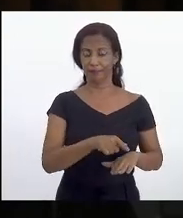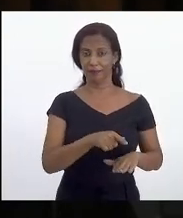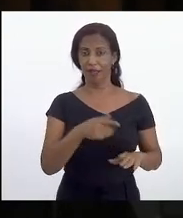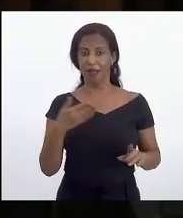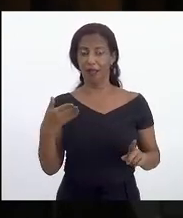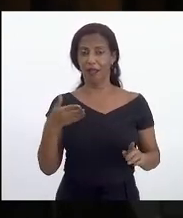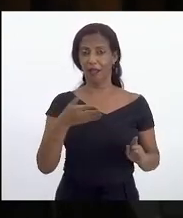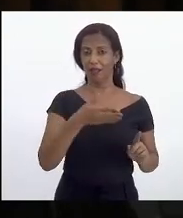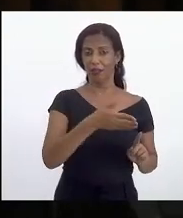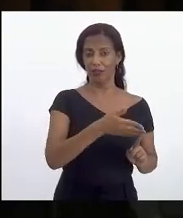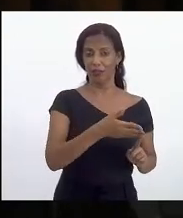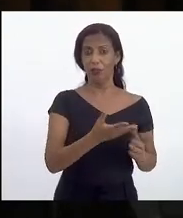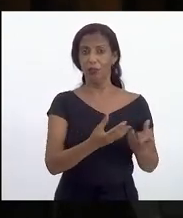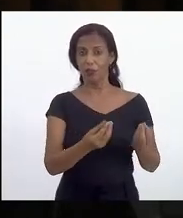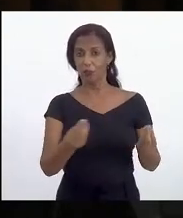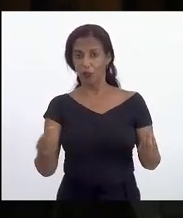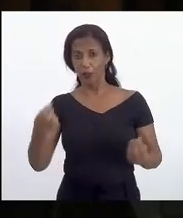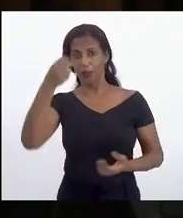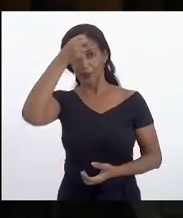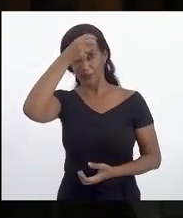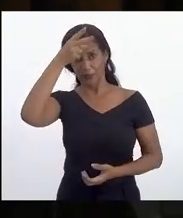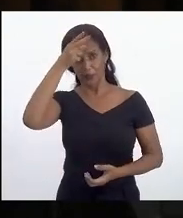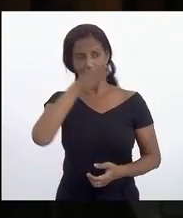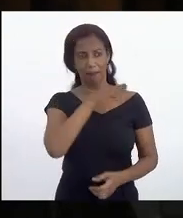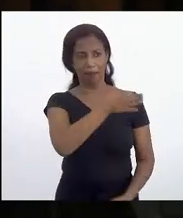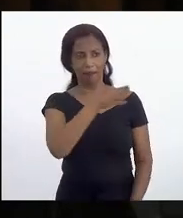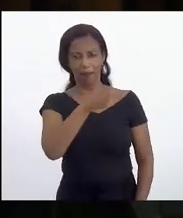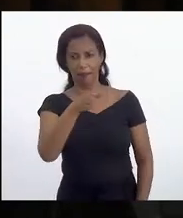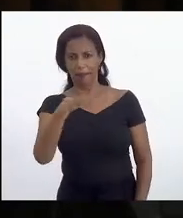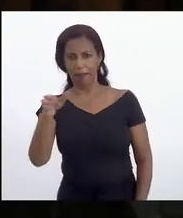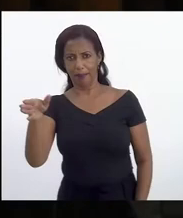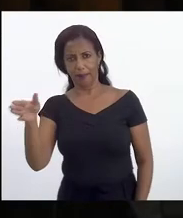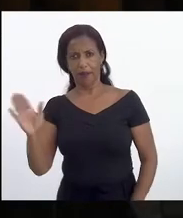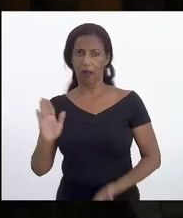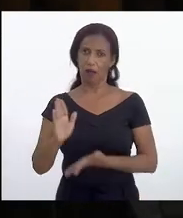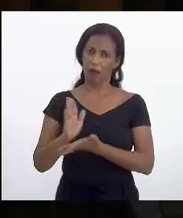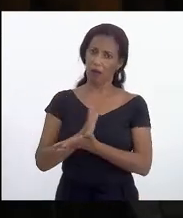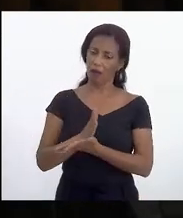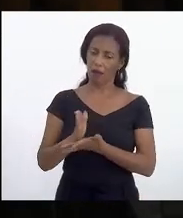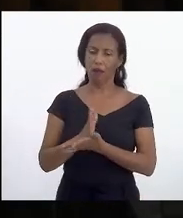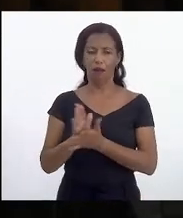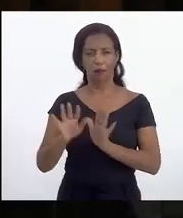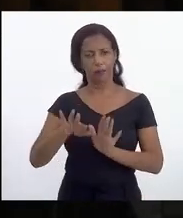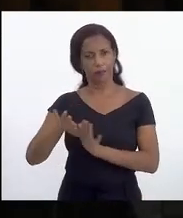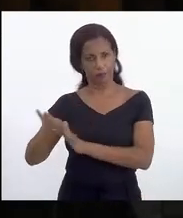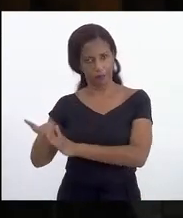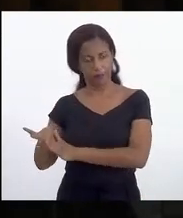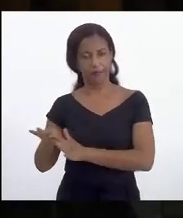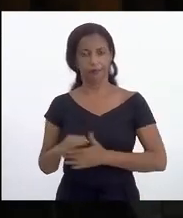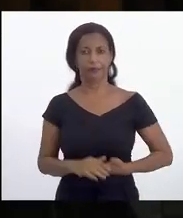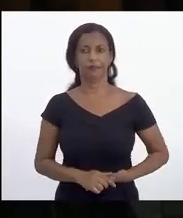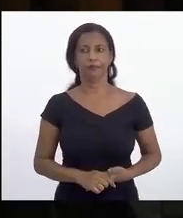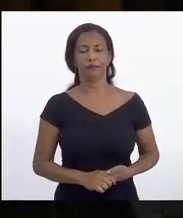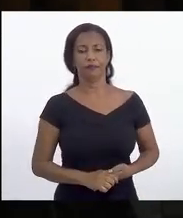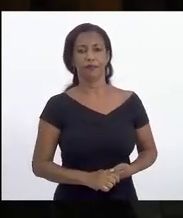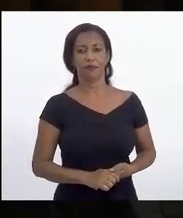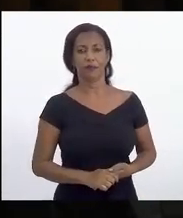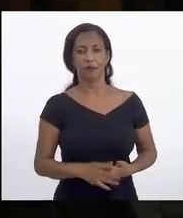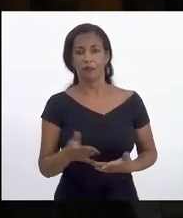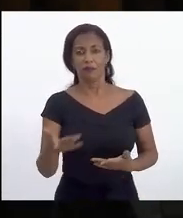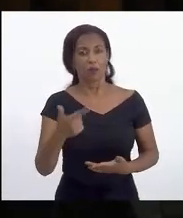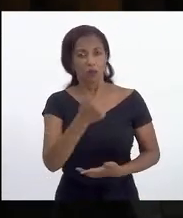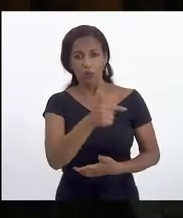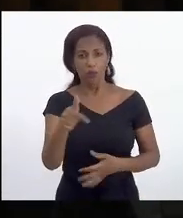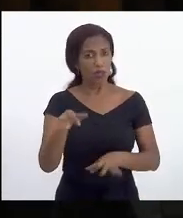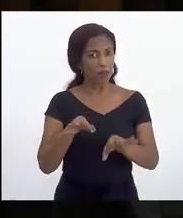atingindos muitas prefeituras com as exceções de praxe e e não se